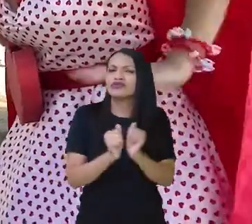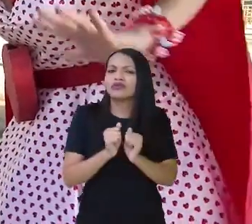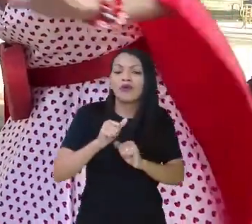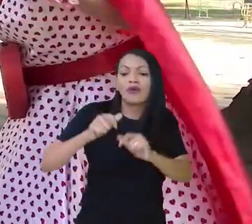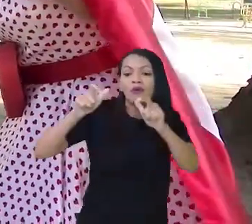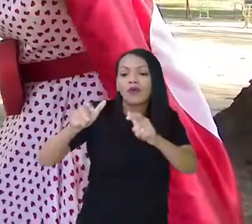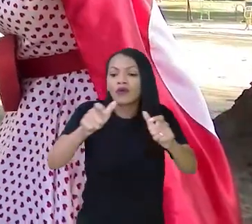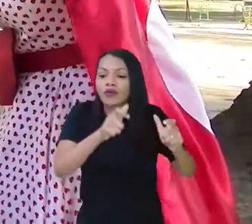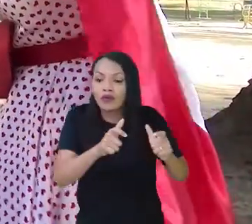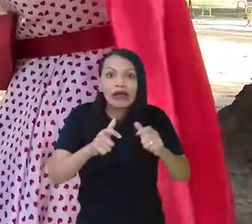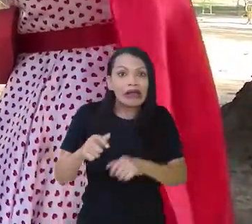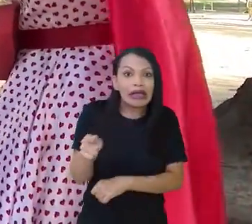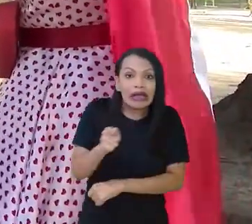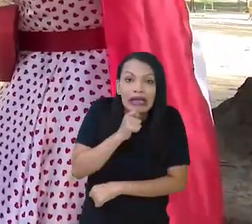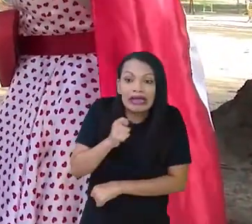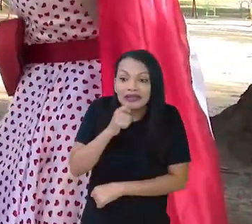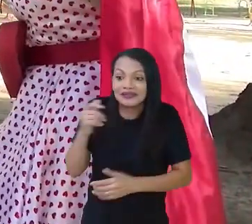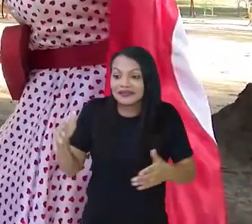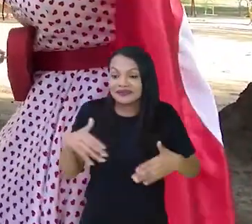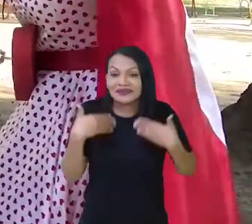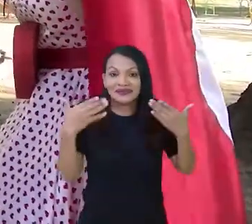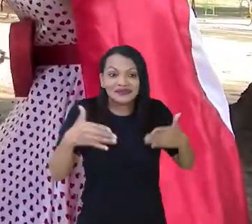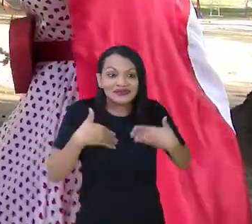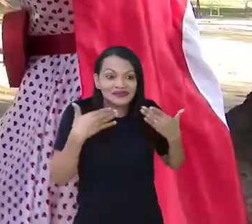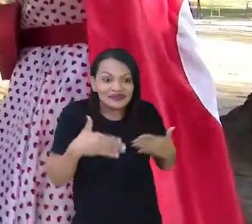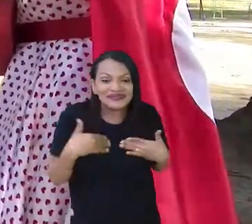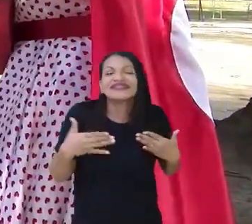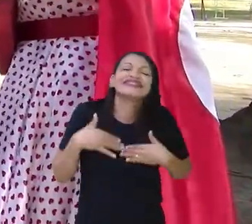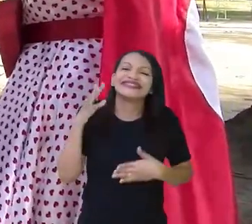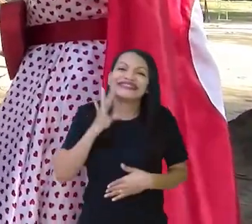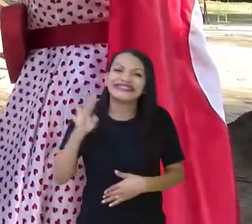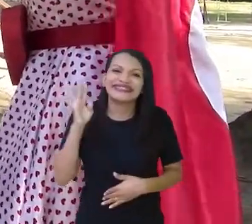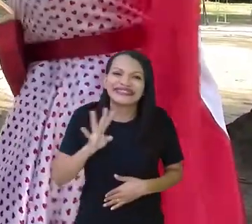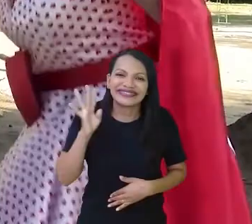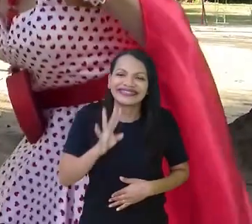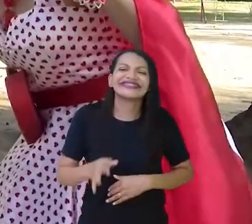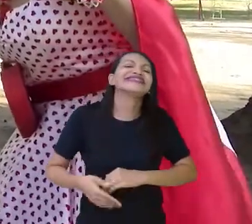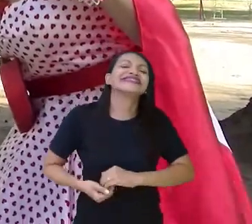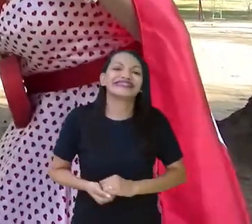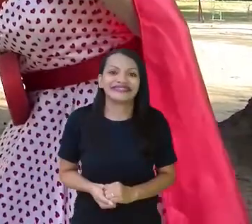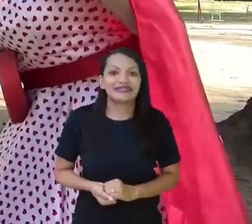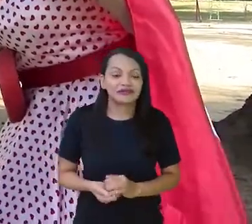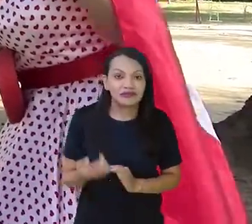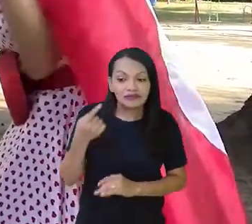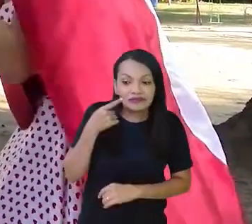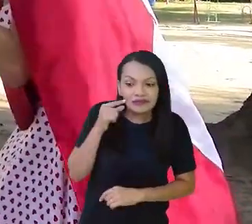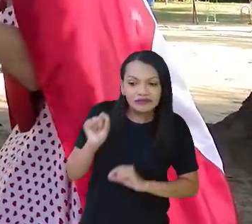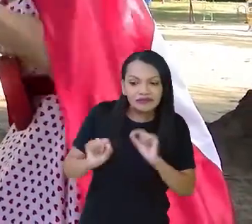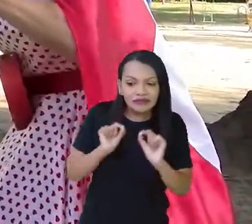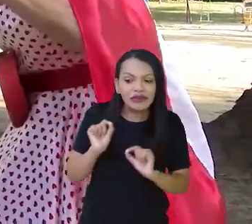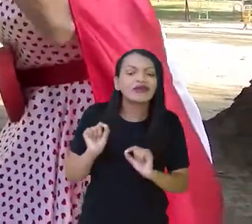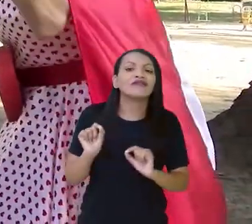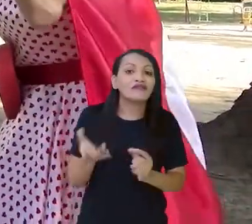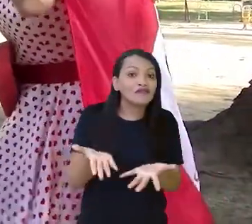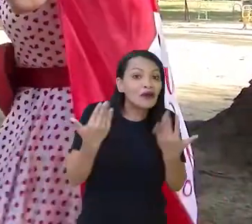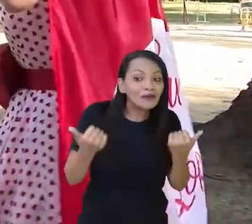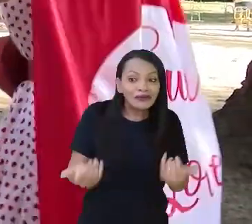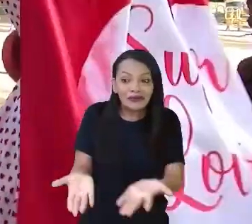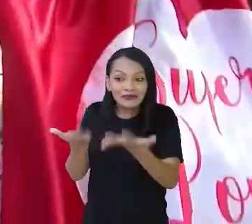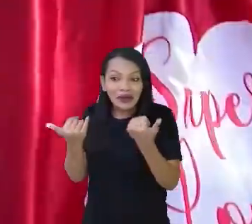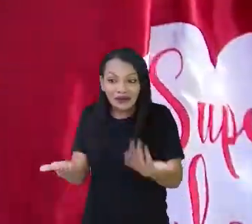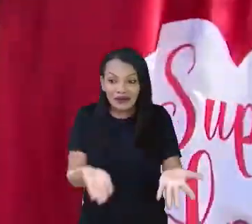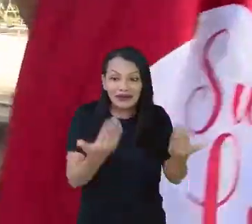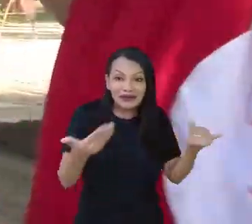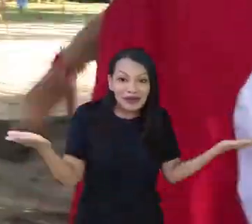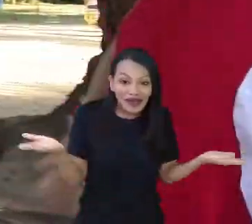que vocês ainda vão ficar muito mal. Estão dispostos? Vamos